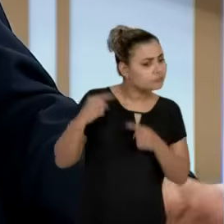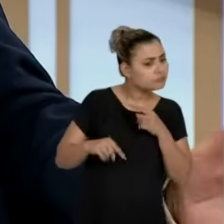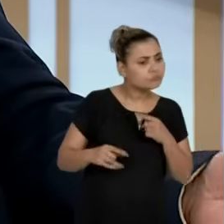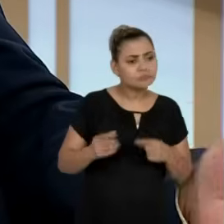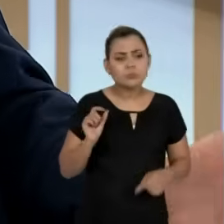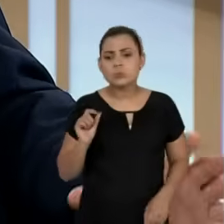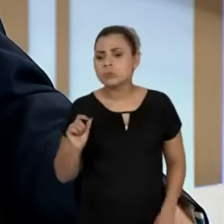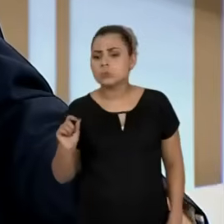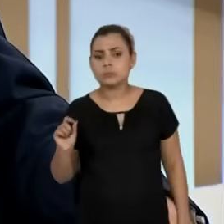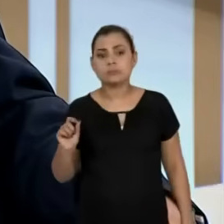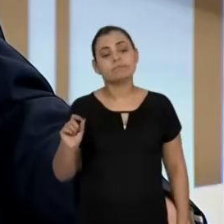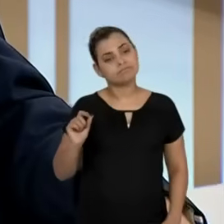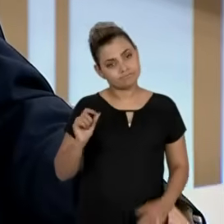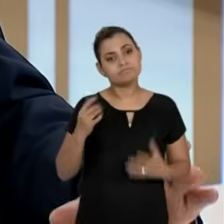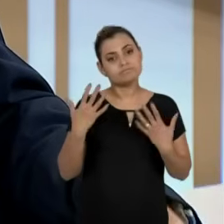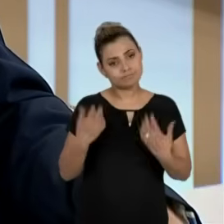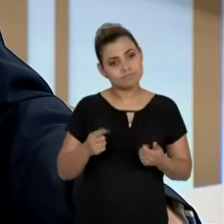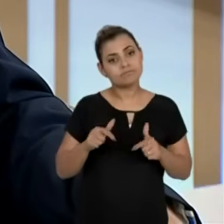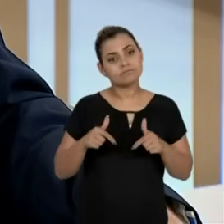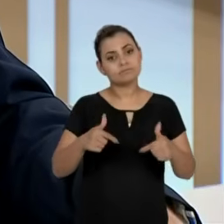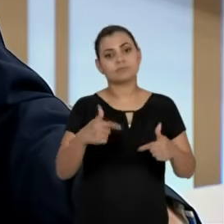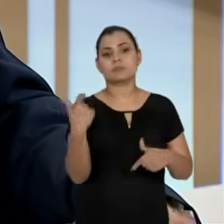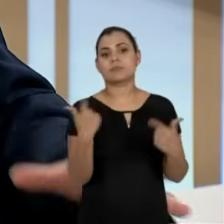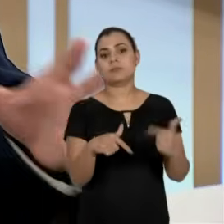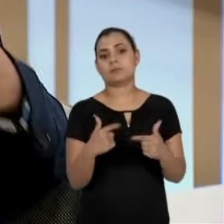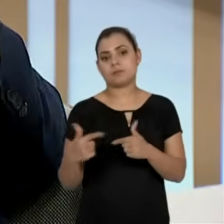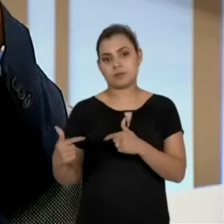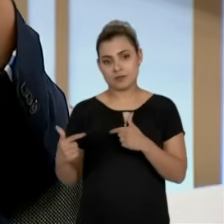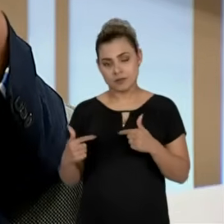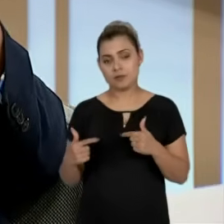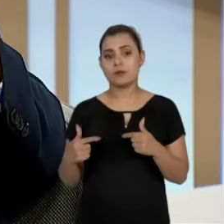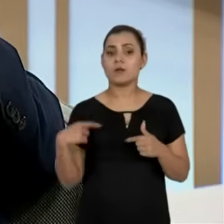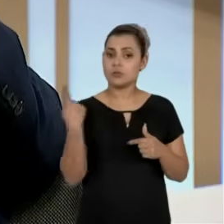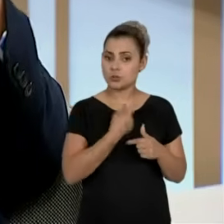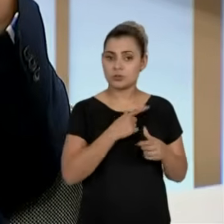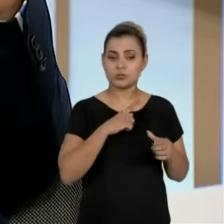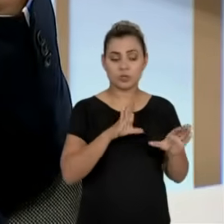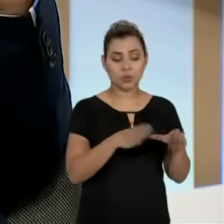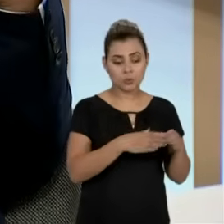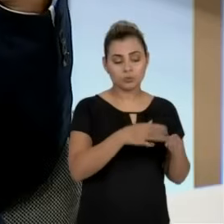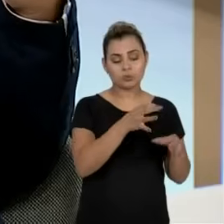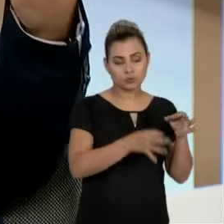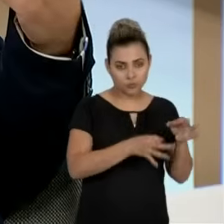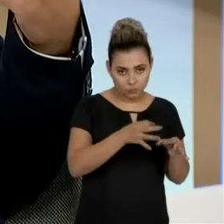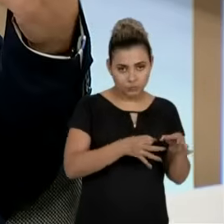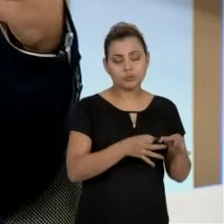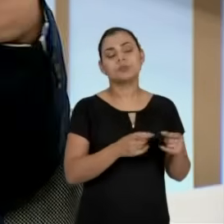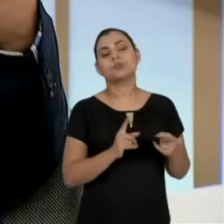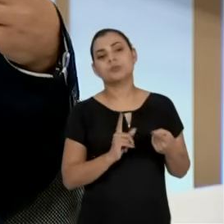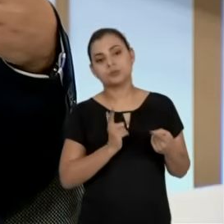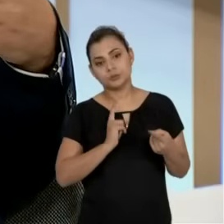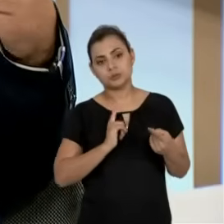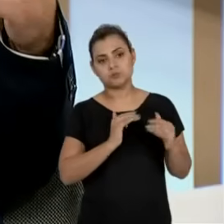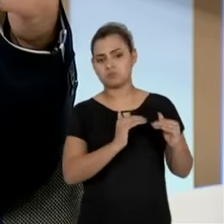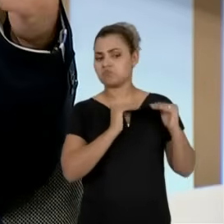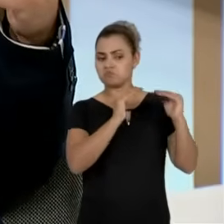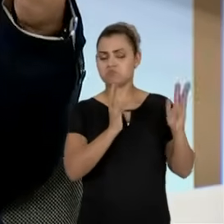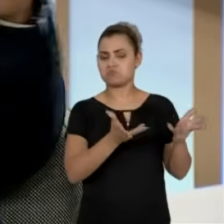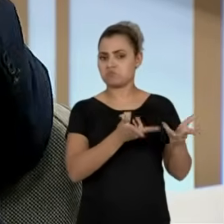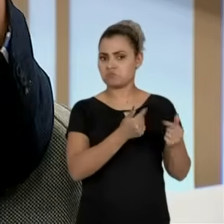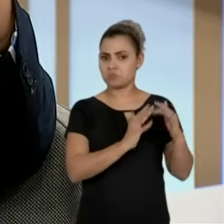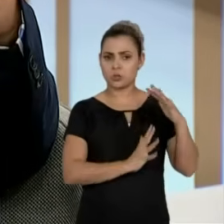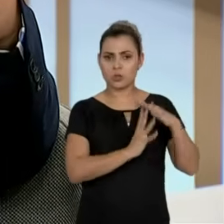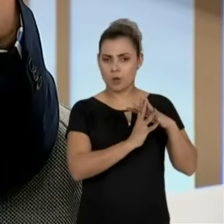certa, e se dispuseram a trabalhar pro bono, né? Então, nós temos hoje grupos de juristas de alto nível